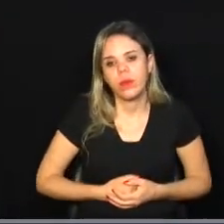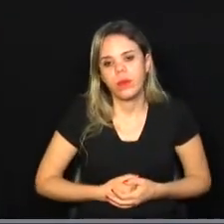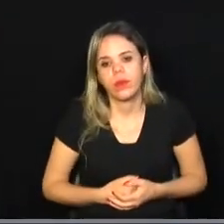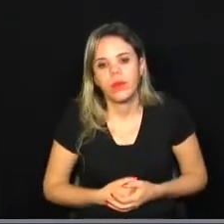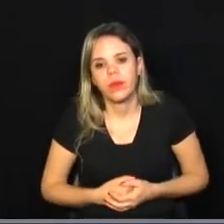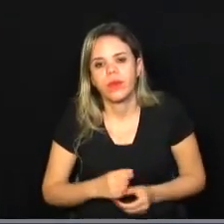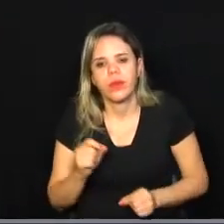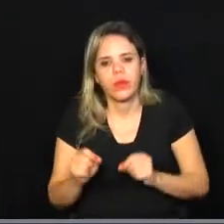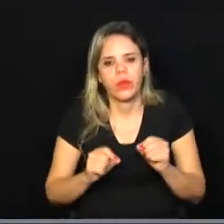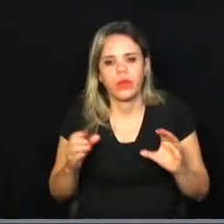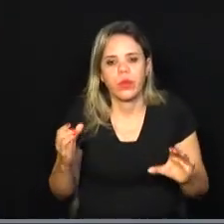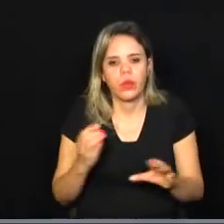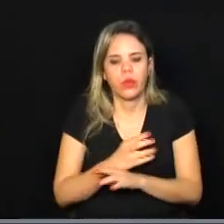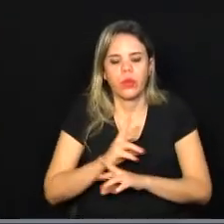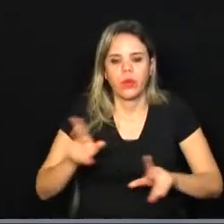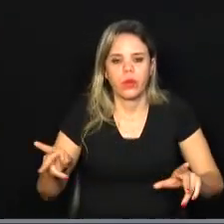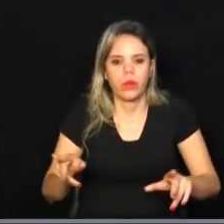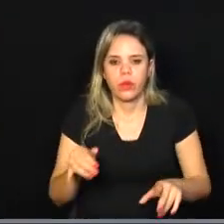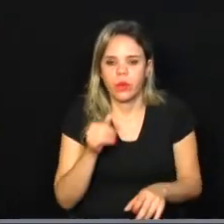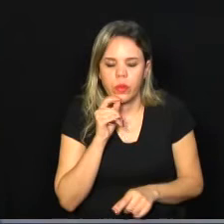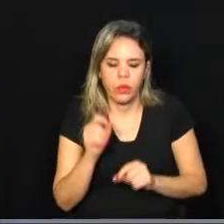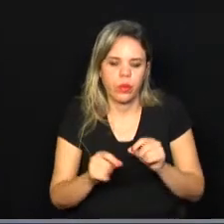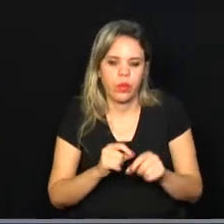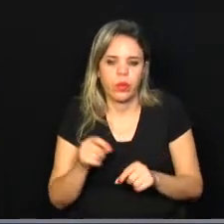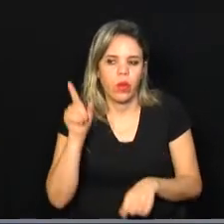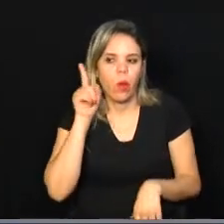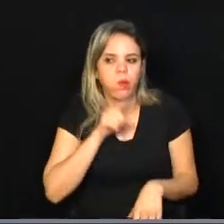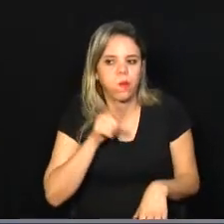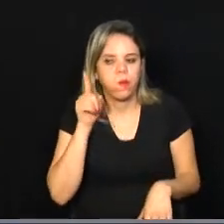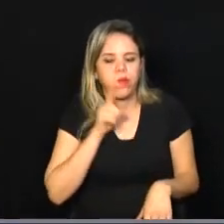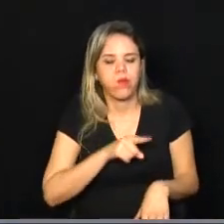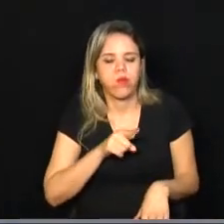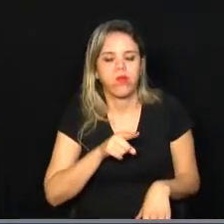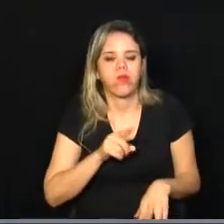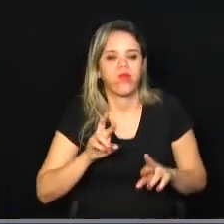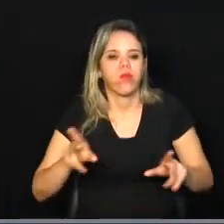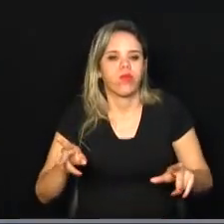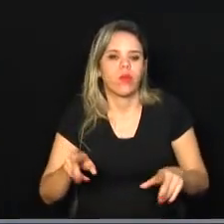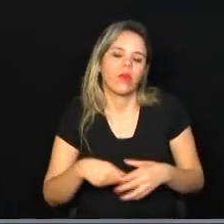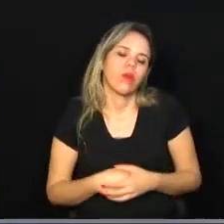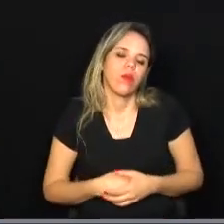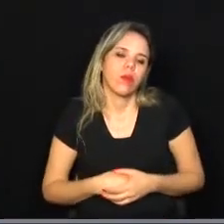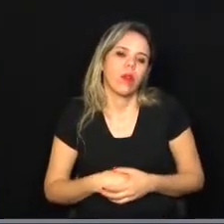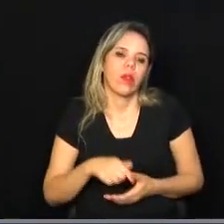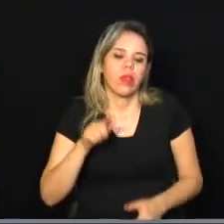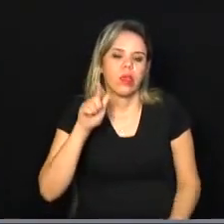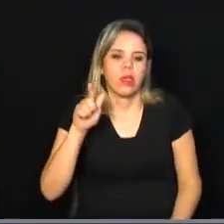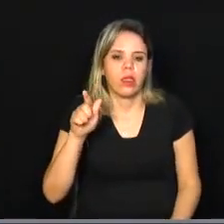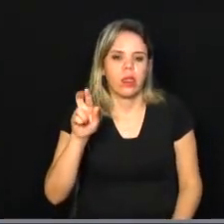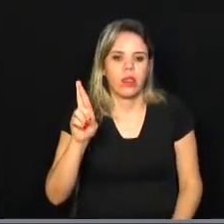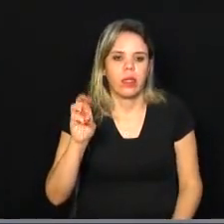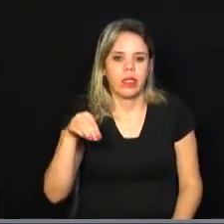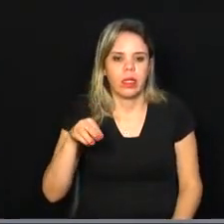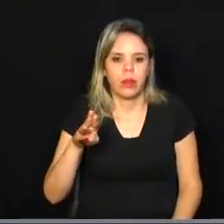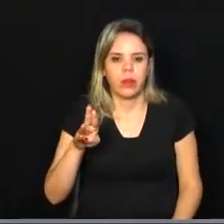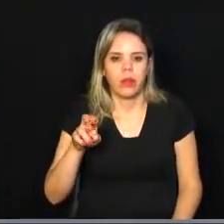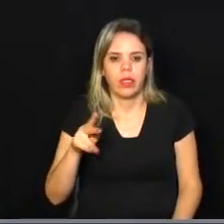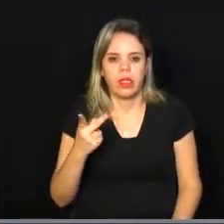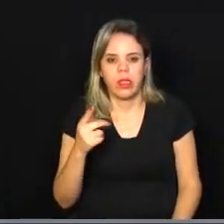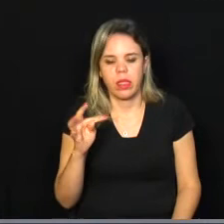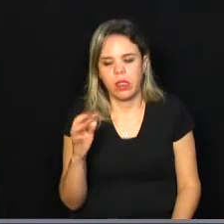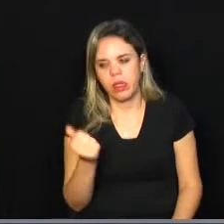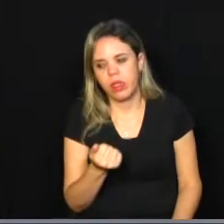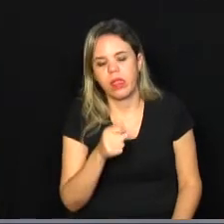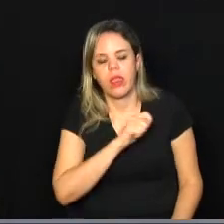O que é totalmente diferente dos Estados Unidos, totalmente diferente da Grã-Bretanha e da